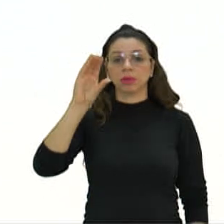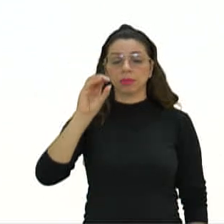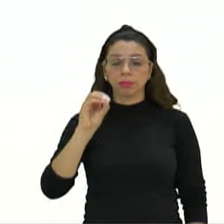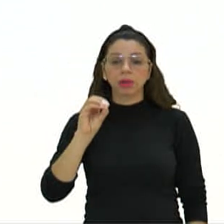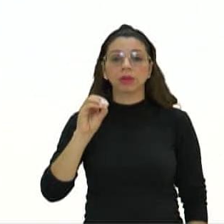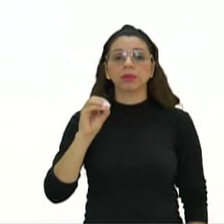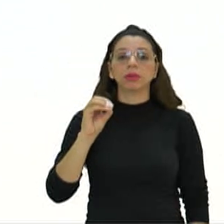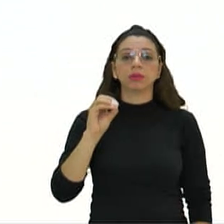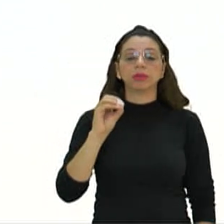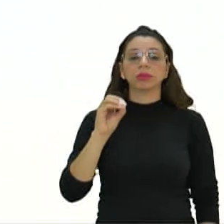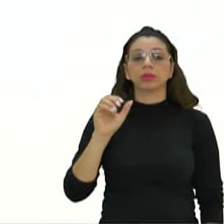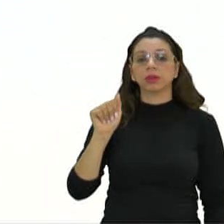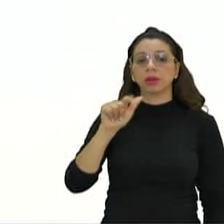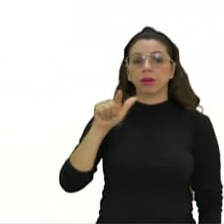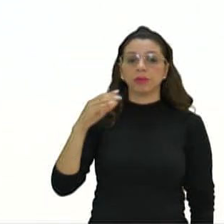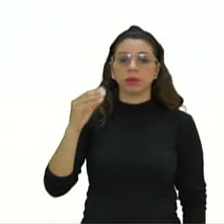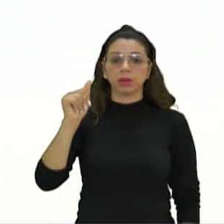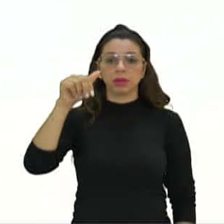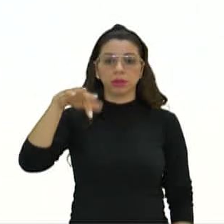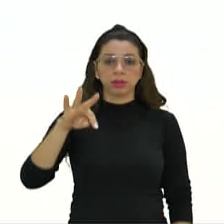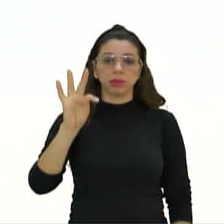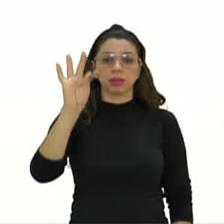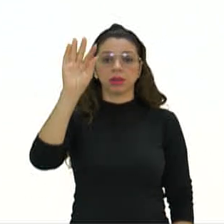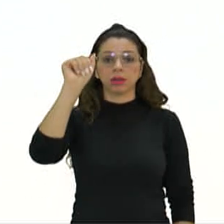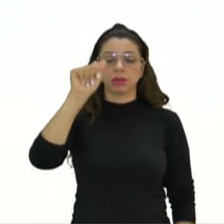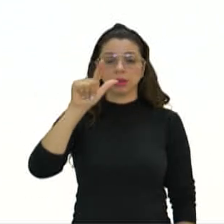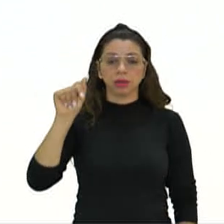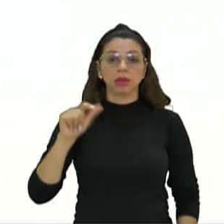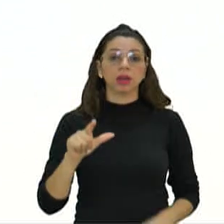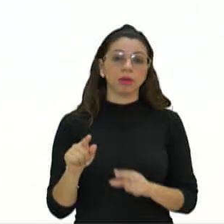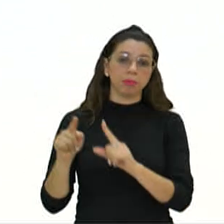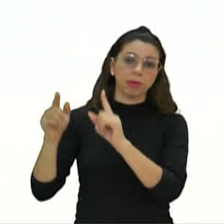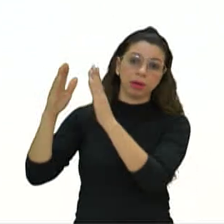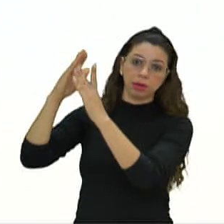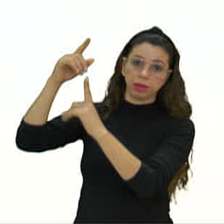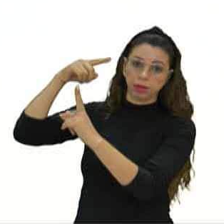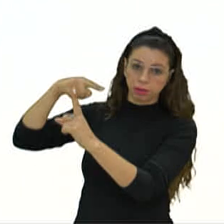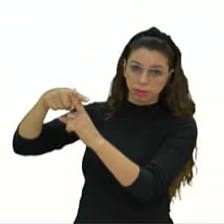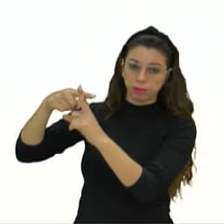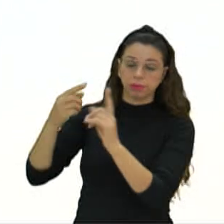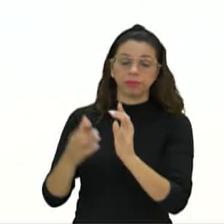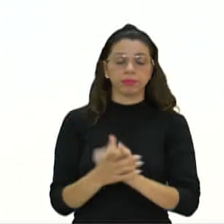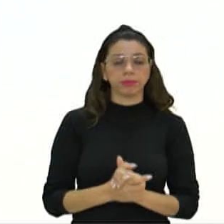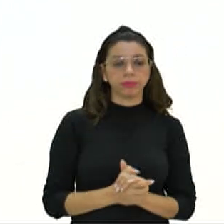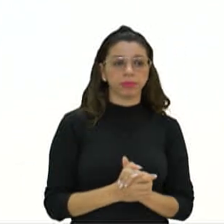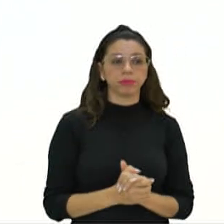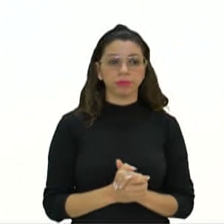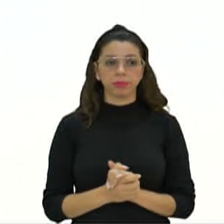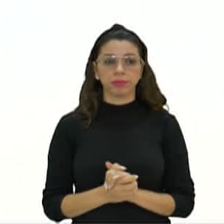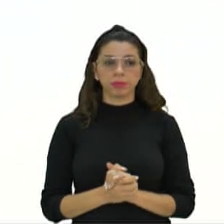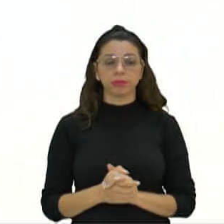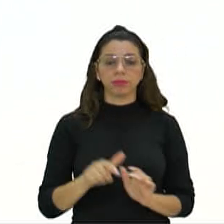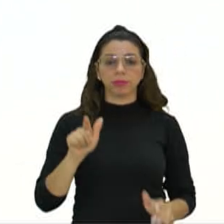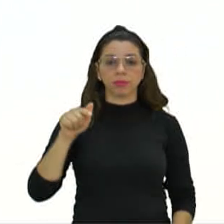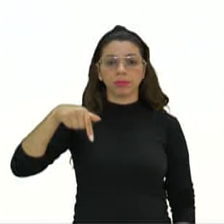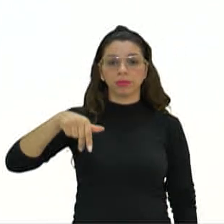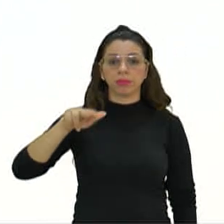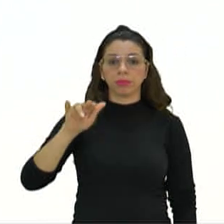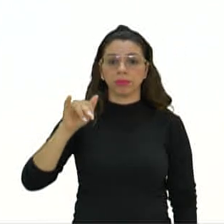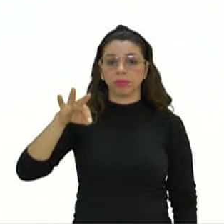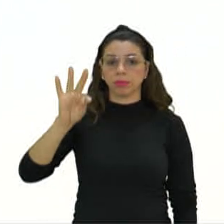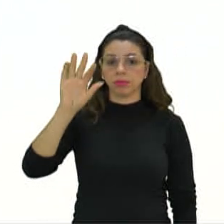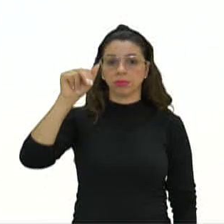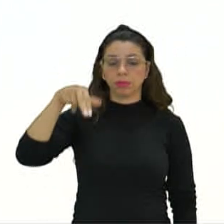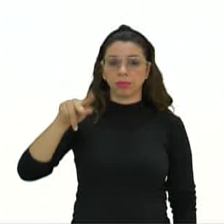Catedral de São Pedro de Alcântara, né? Uma igreja, uma catedral. E finalmente aqui nós temos o Quitandinha Palace, o